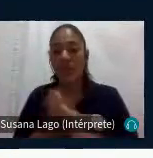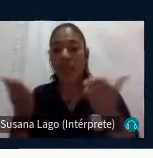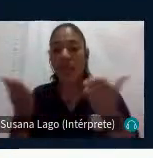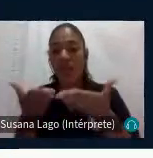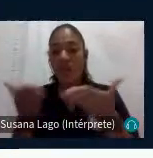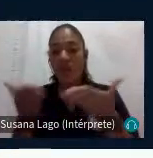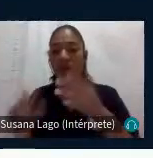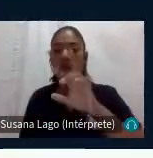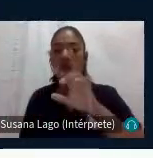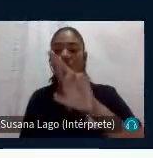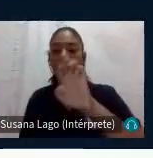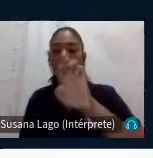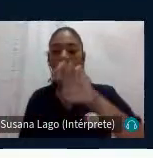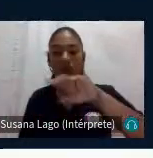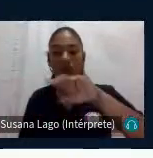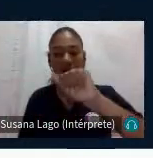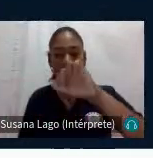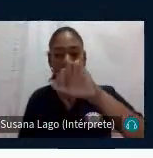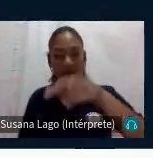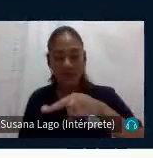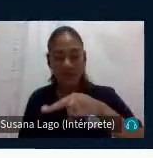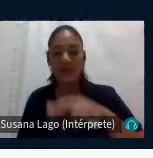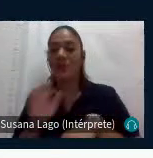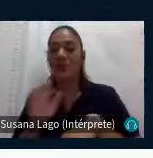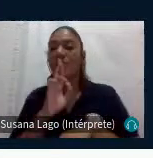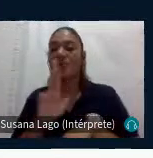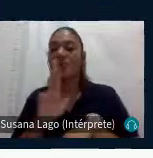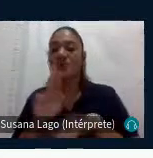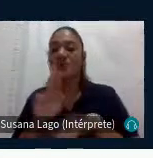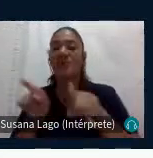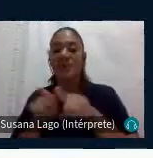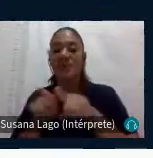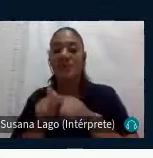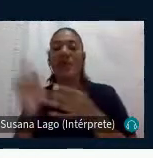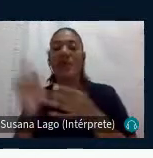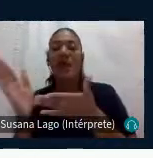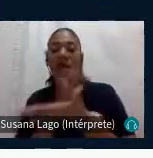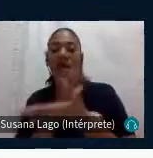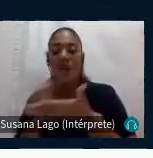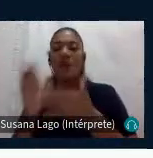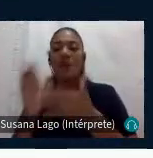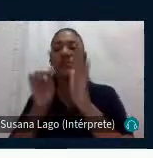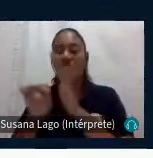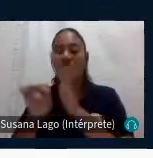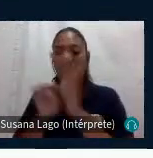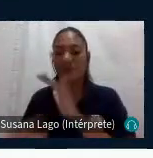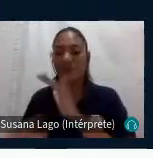também algumas questões aqui, e está explicando algumas coisas. Renan?